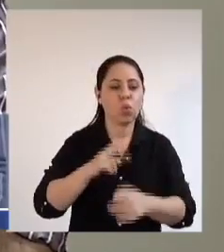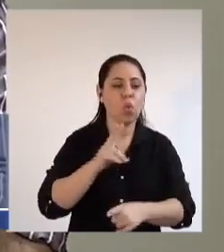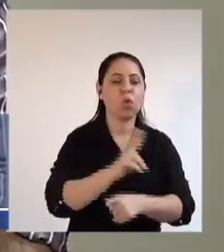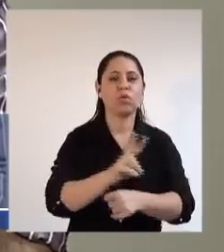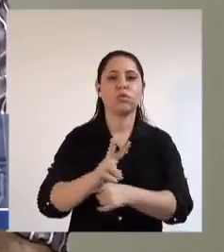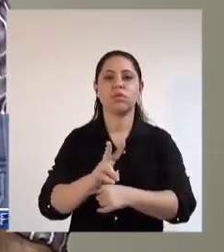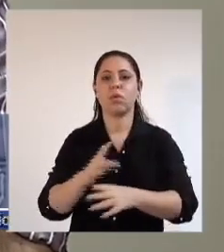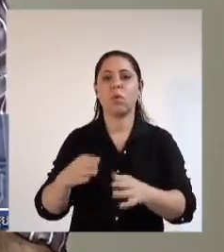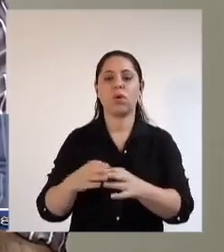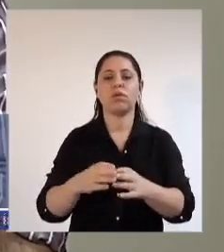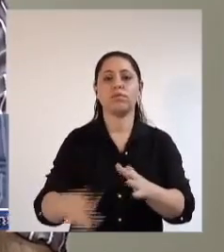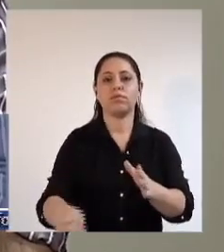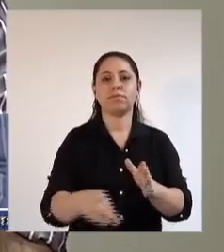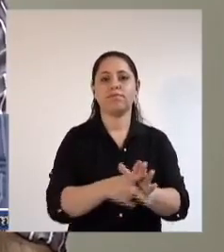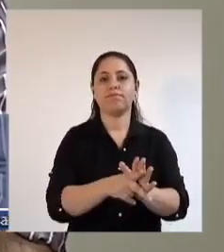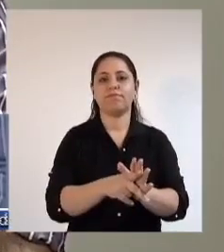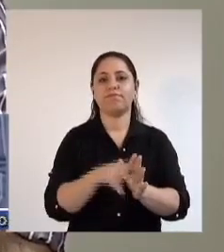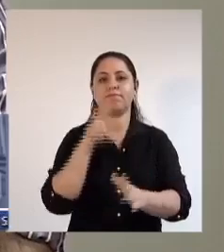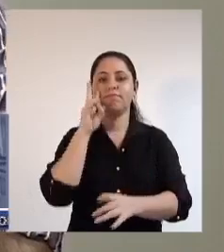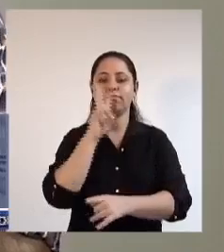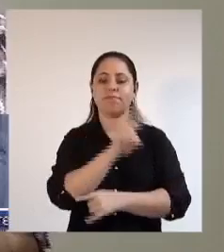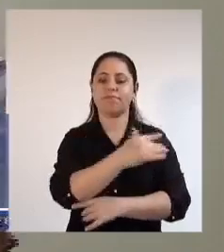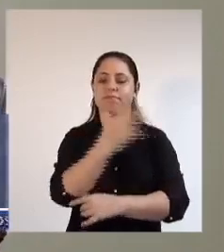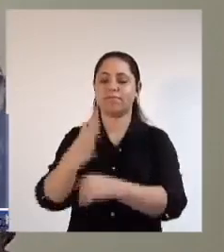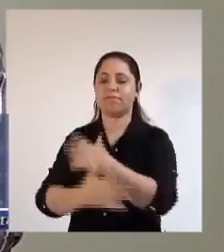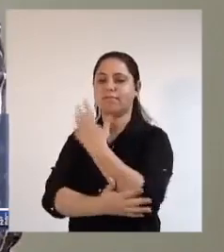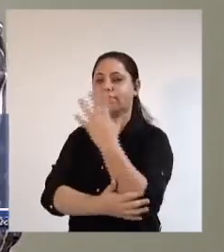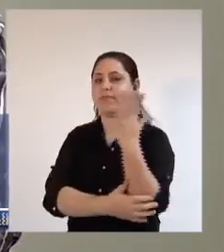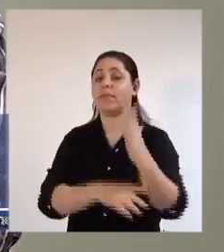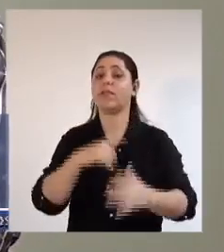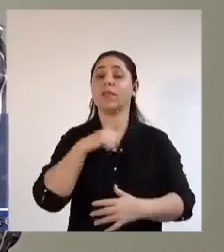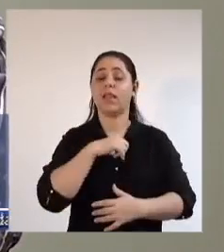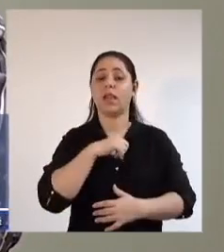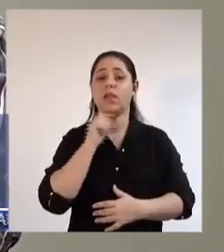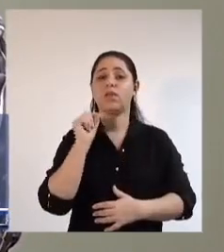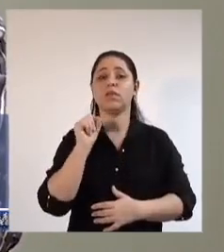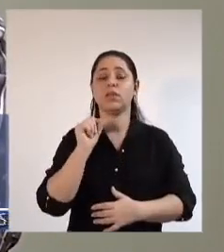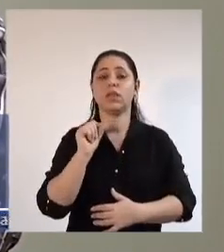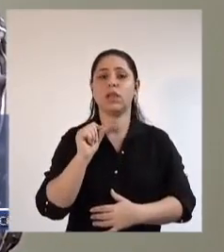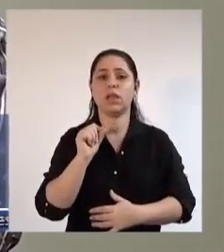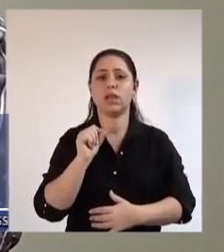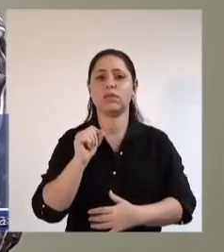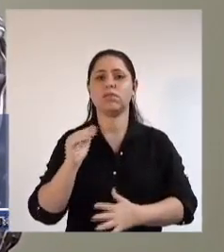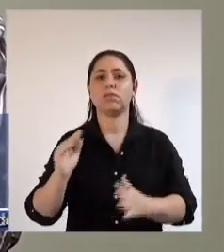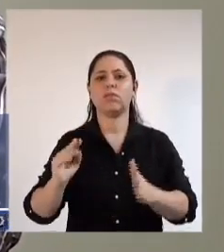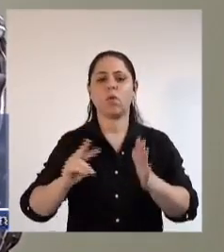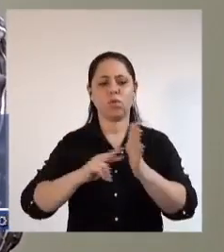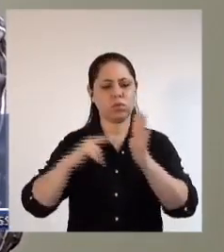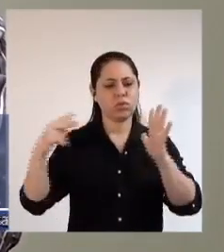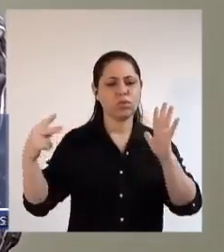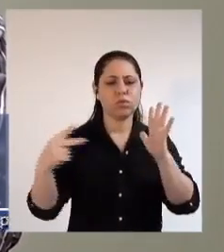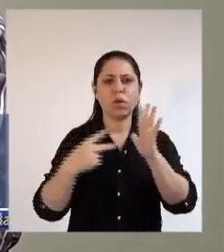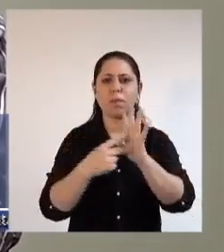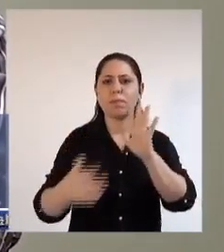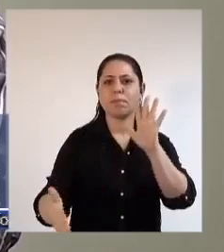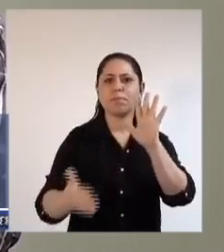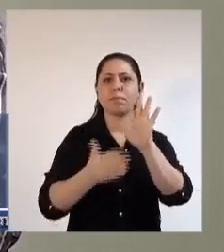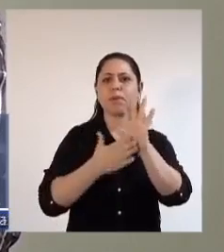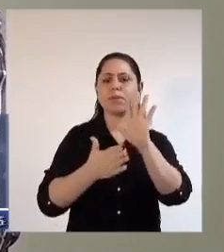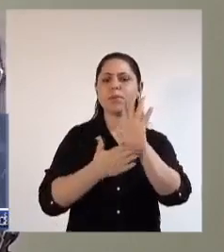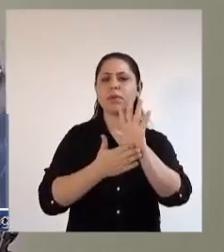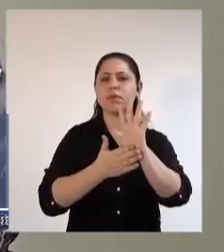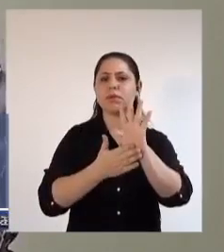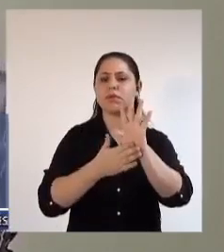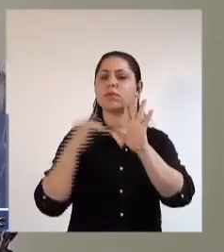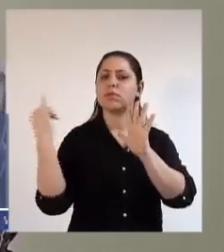nas unidades de conservação a gente tem um grande instrumento na mão que todos têm interesse só têm ganhos